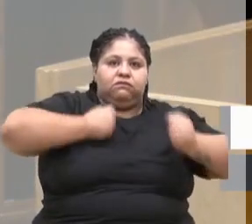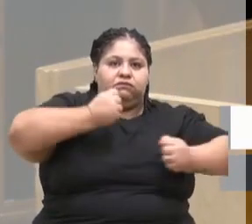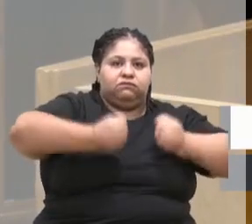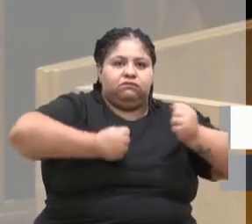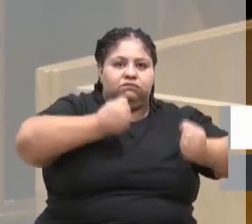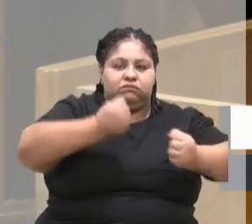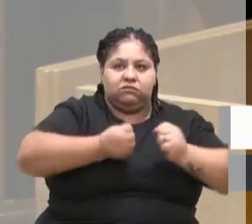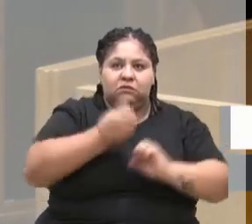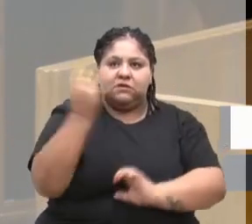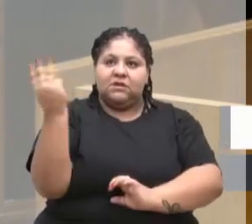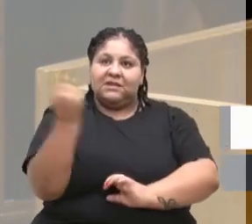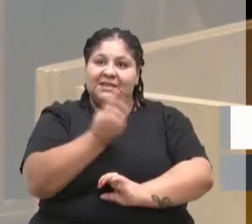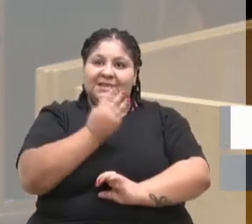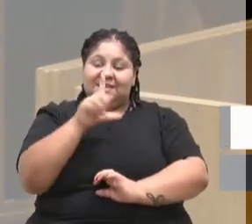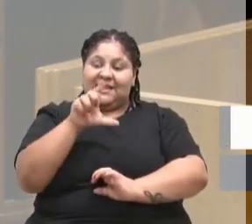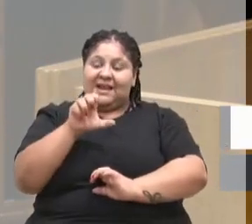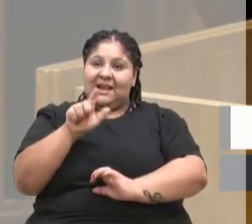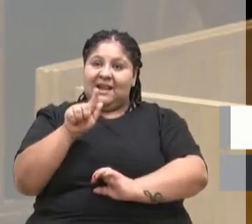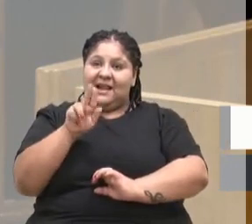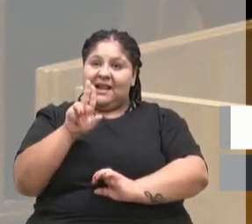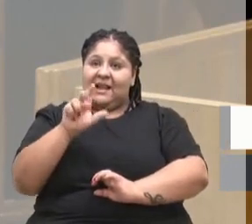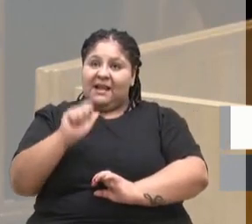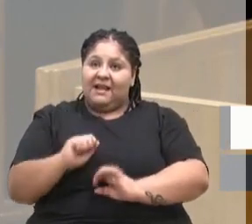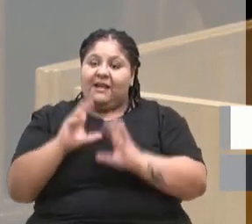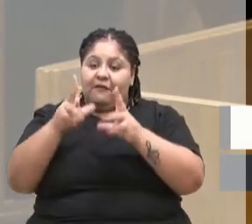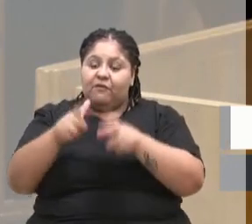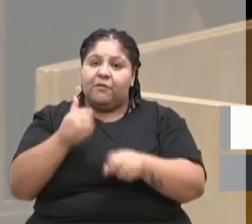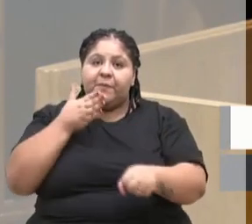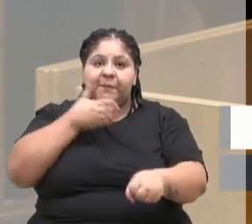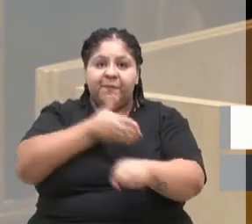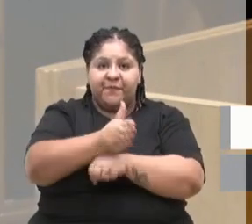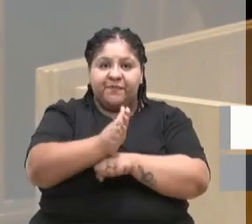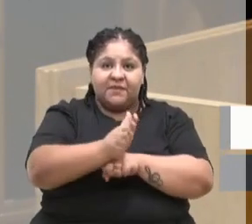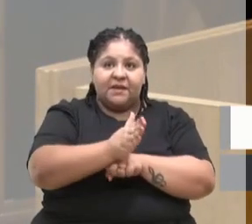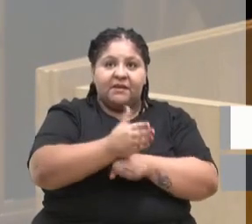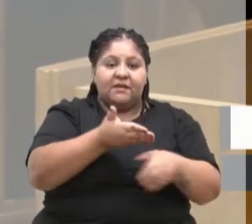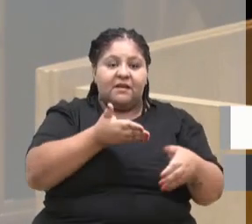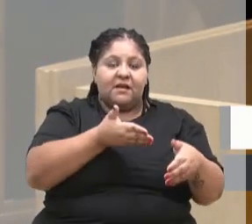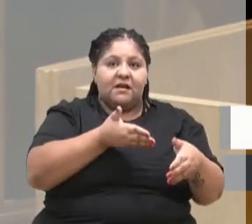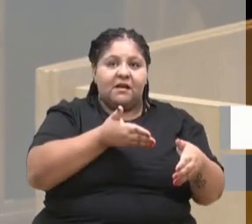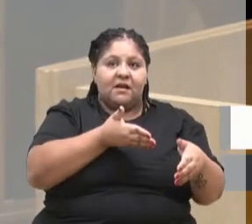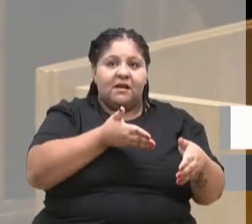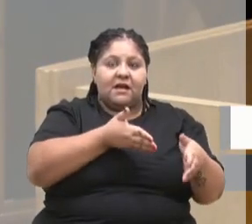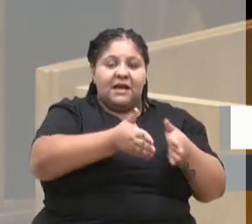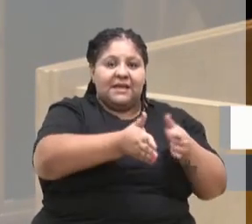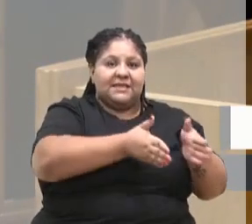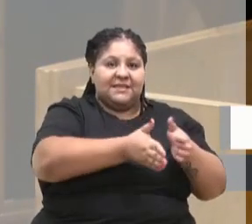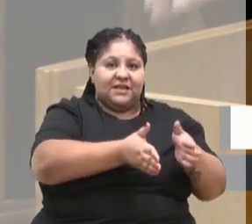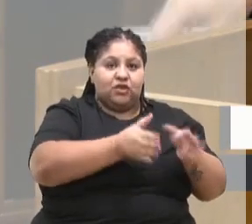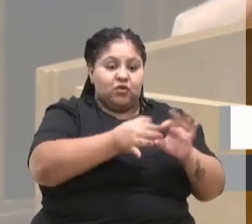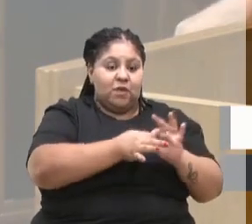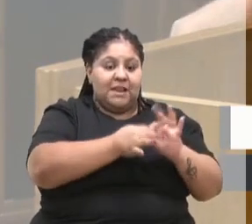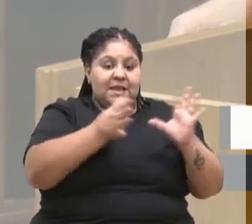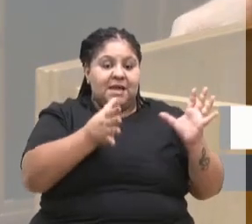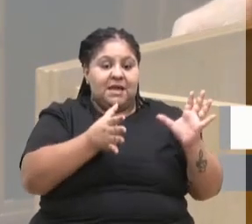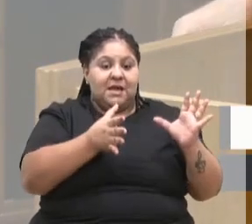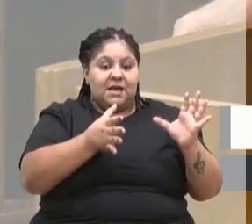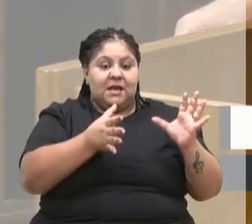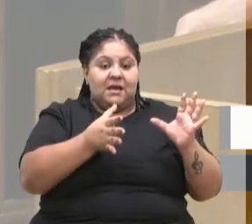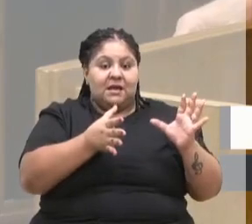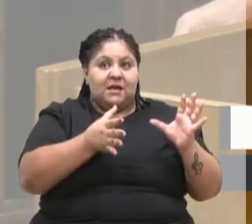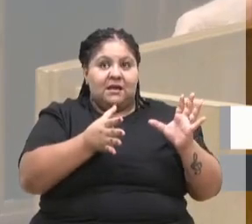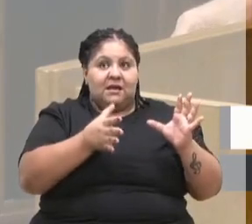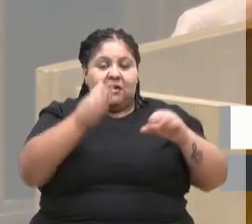na terceira légua e todos os participantes terão acesso liberado para os pavilhões. Sempre fui